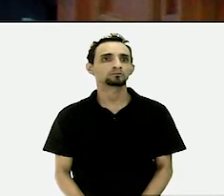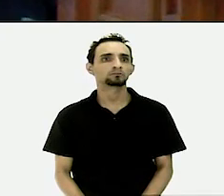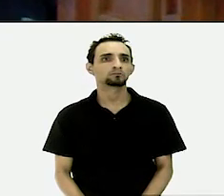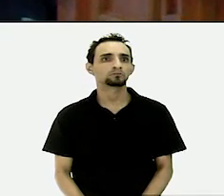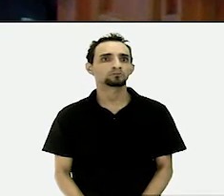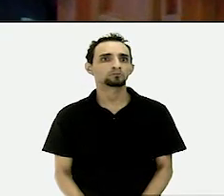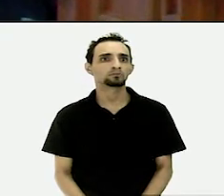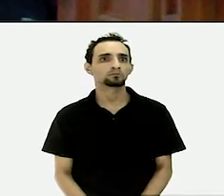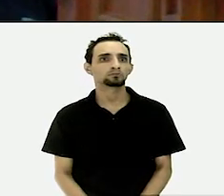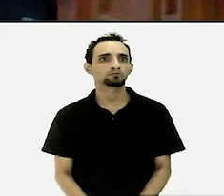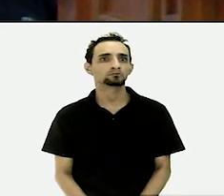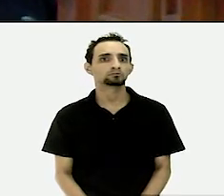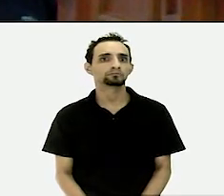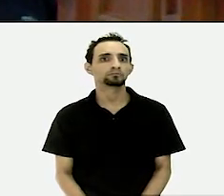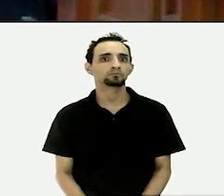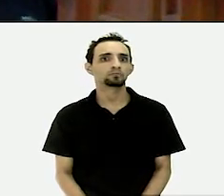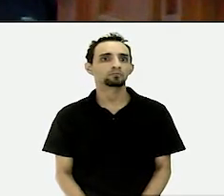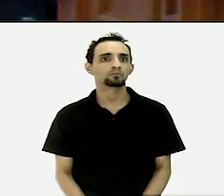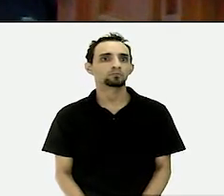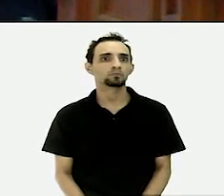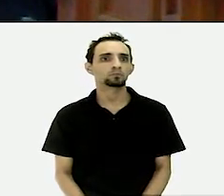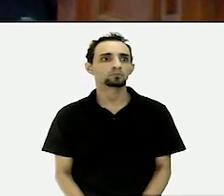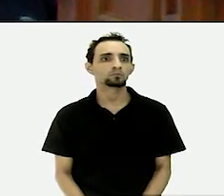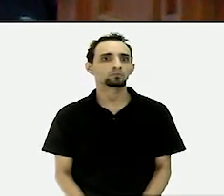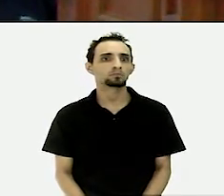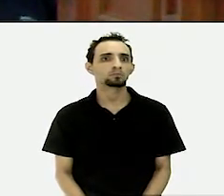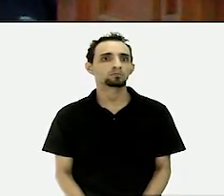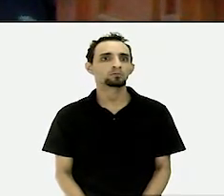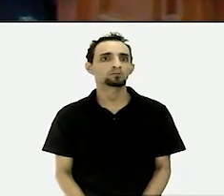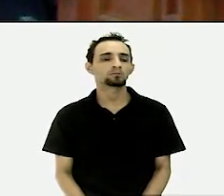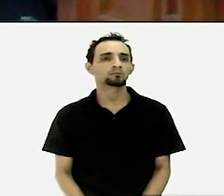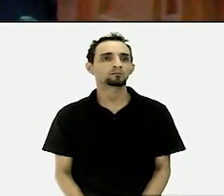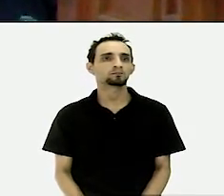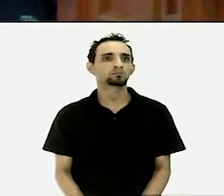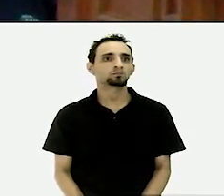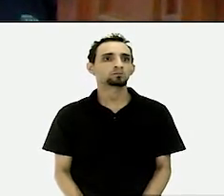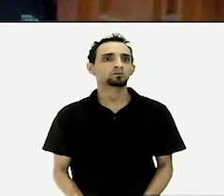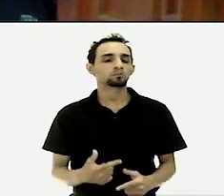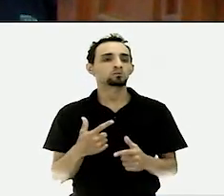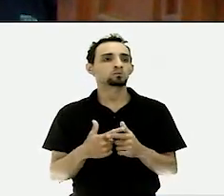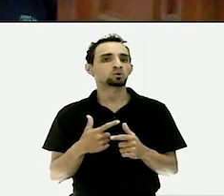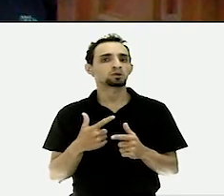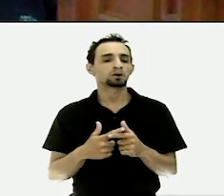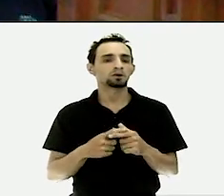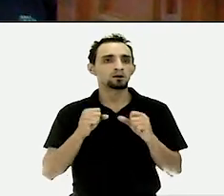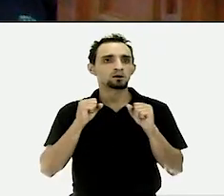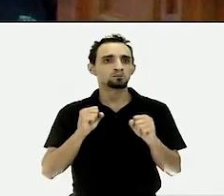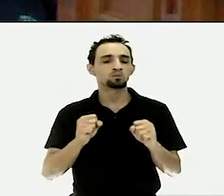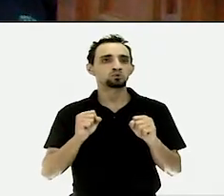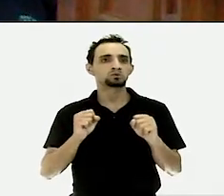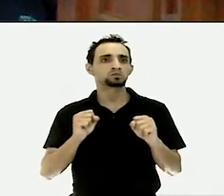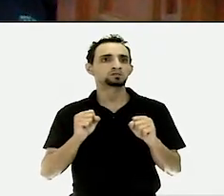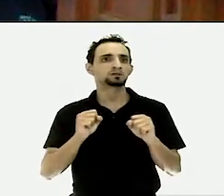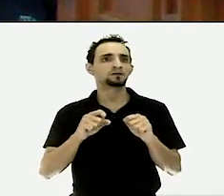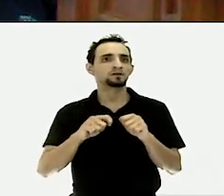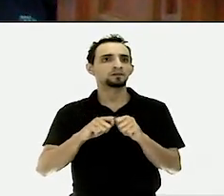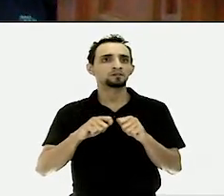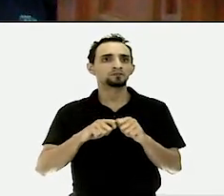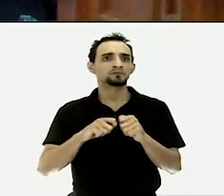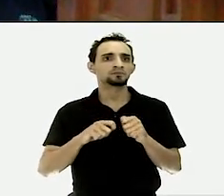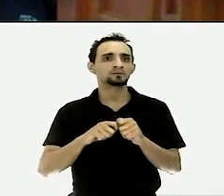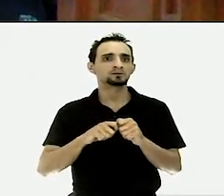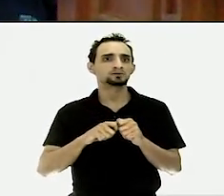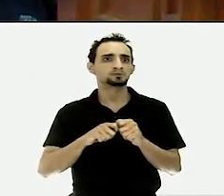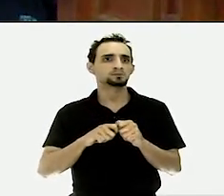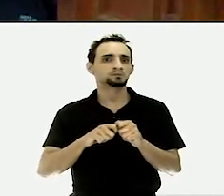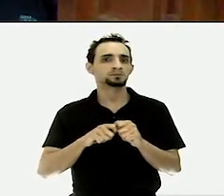já vem feito. Isso, a gente sabe que está em andamento, mas estivemos lá, não somente eu, o Pedrinho,